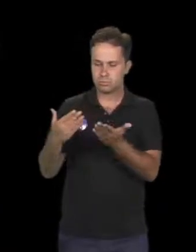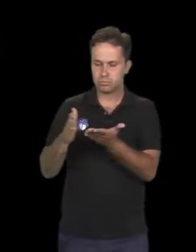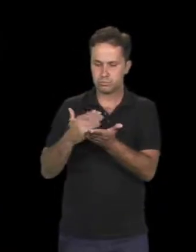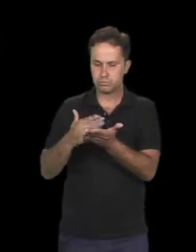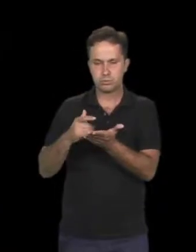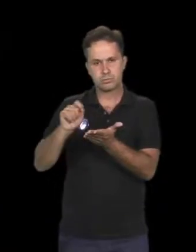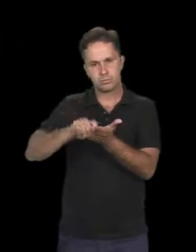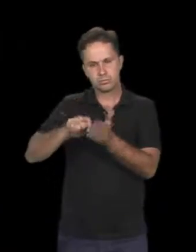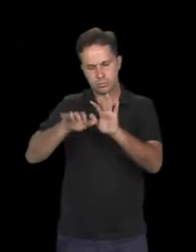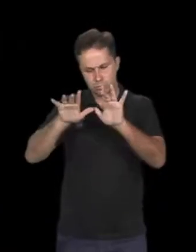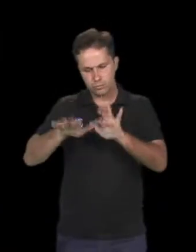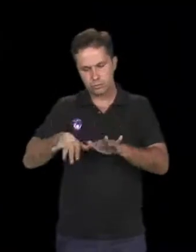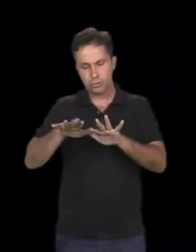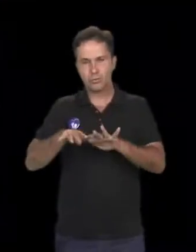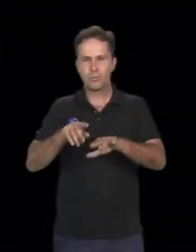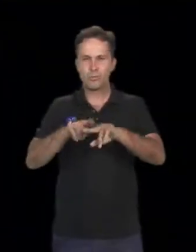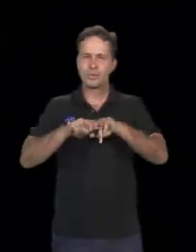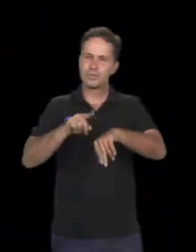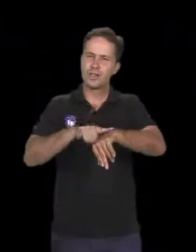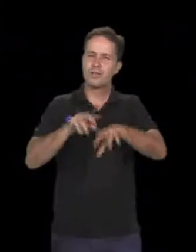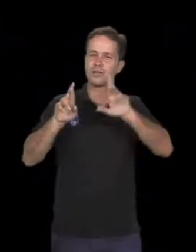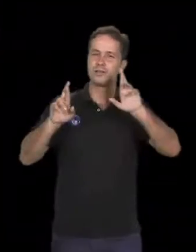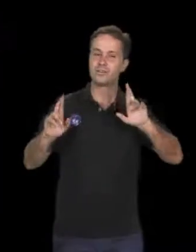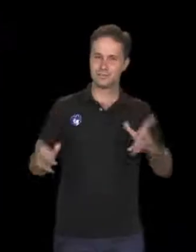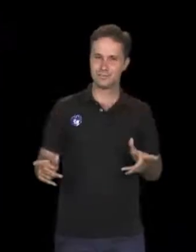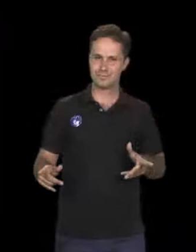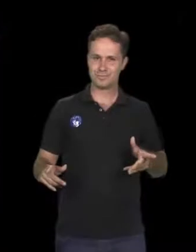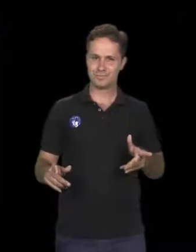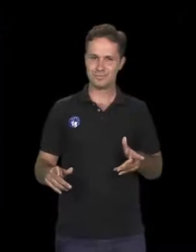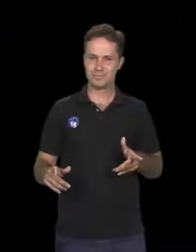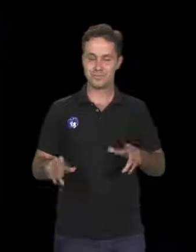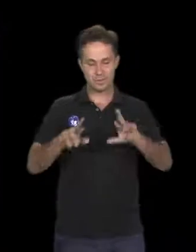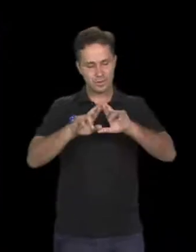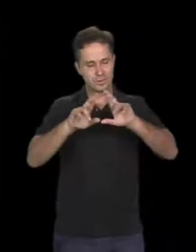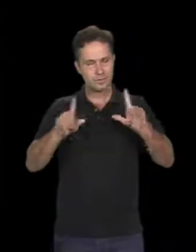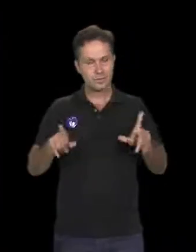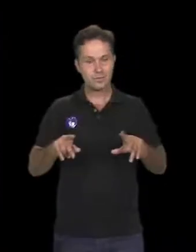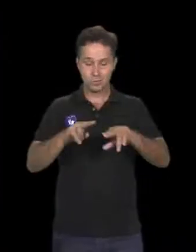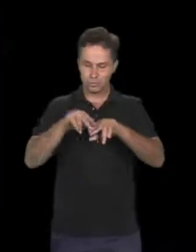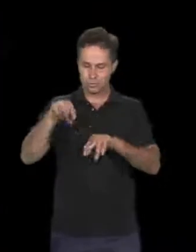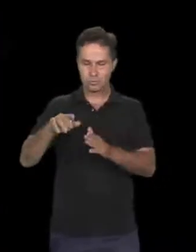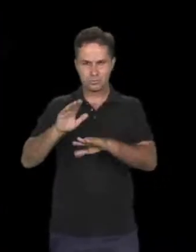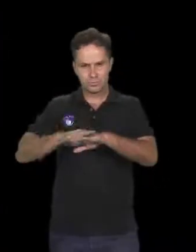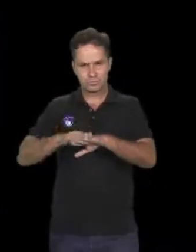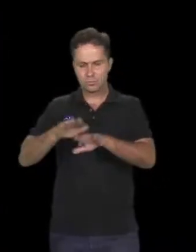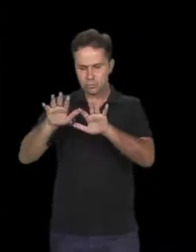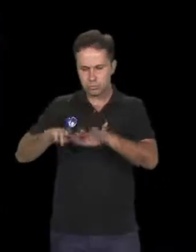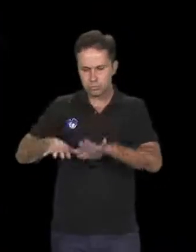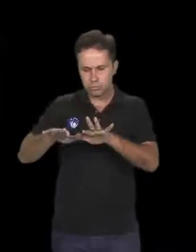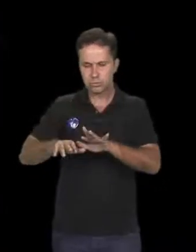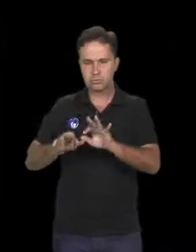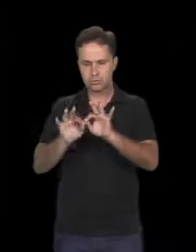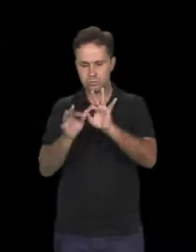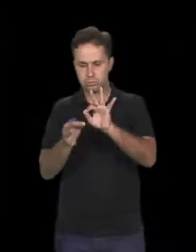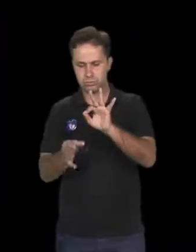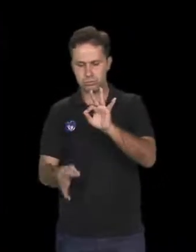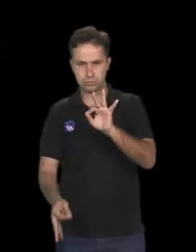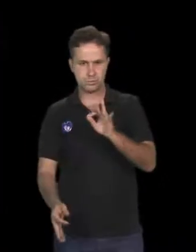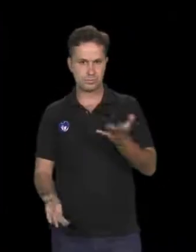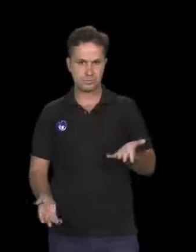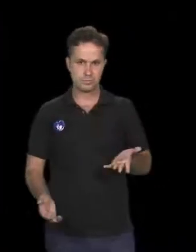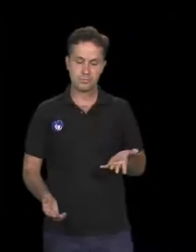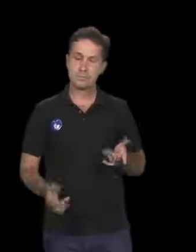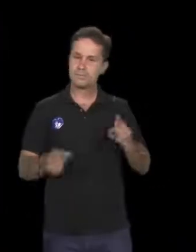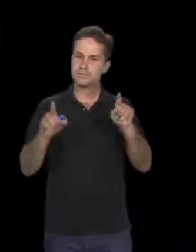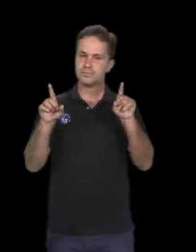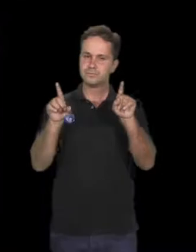de fôlego, né, que a gente faz. Imagens. E, para terminar, antes de passar ao exemplo de algumas reportagens que eu fiz, que eu queria discutir